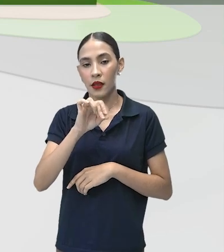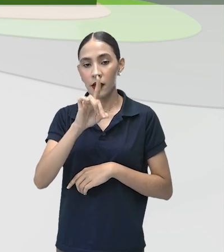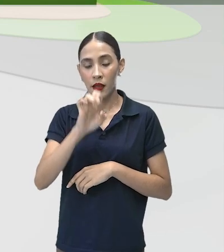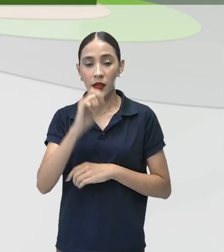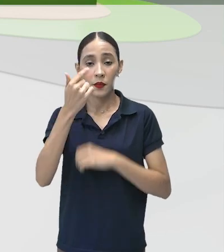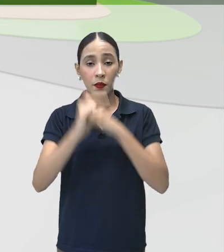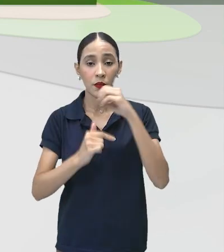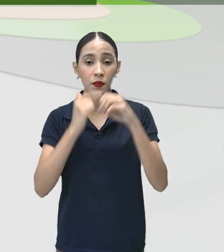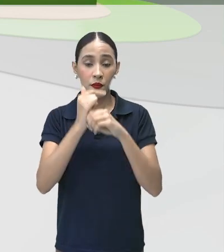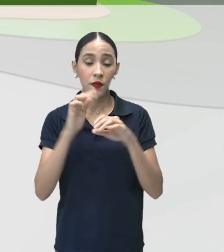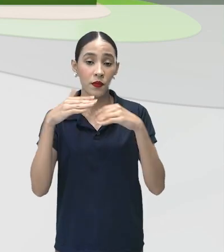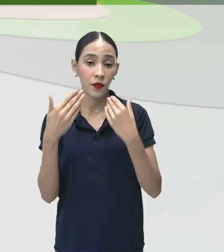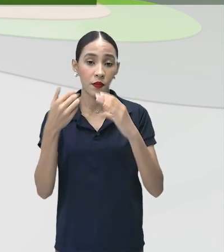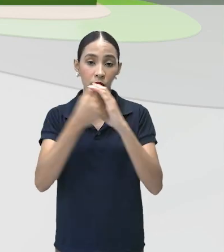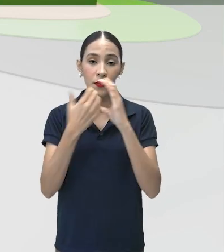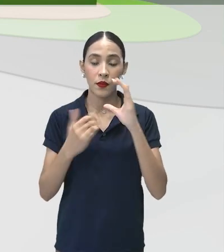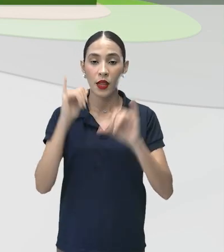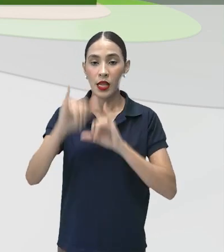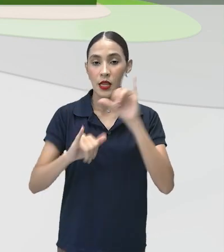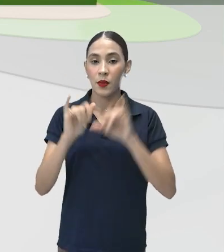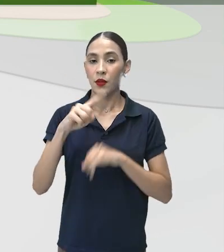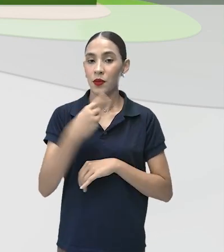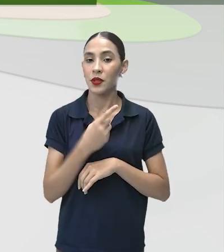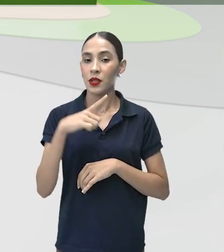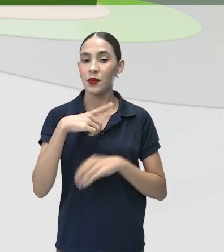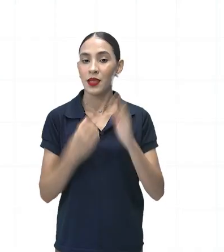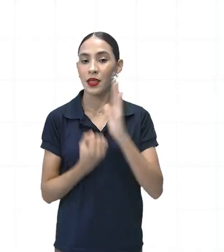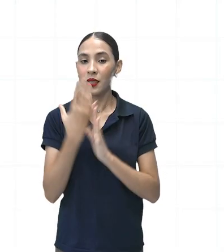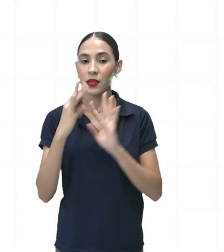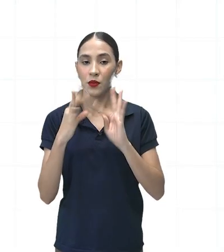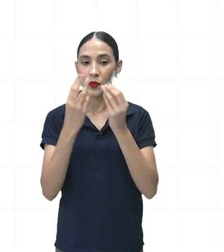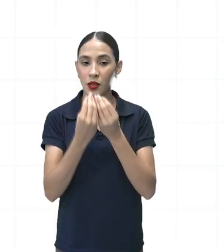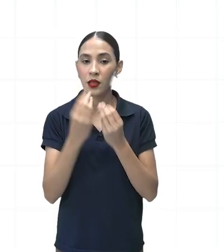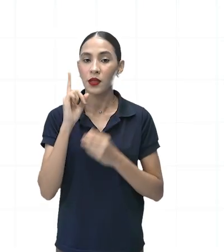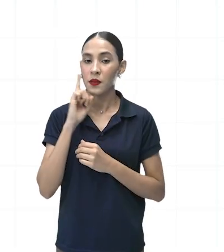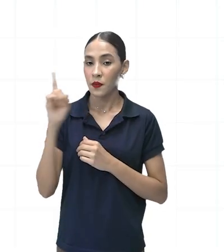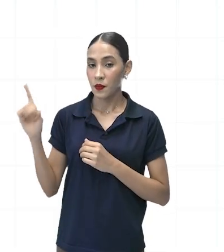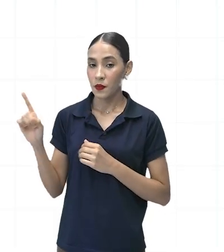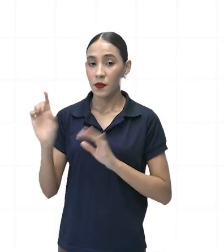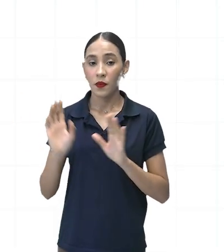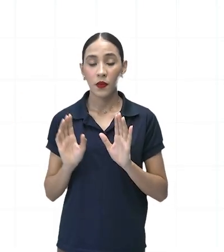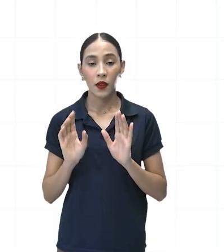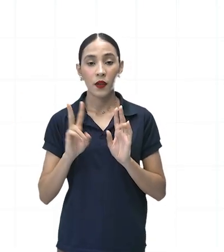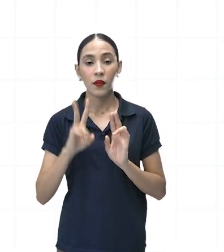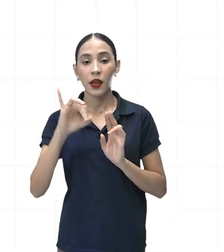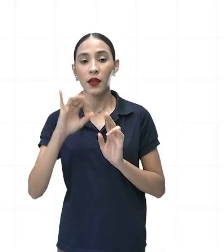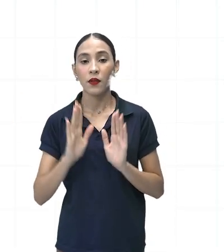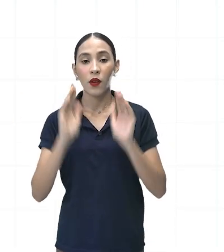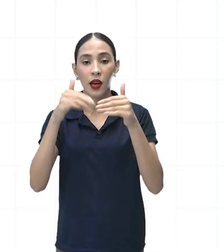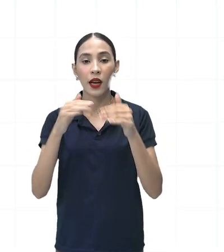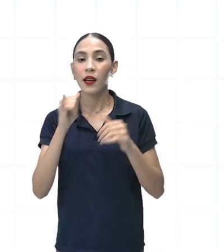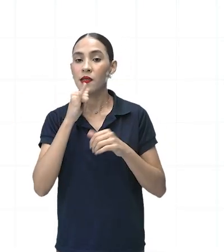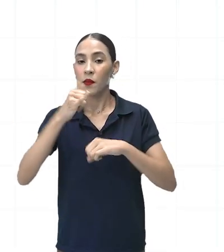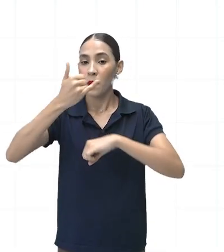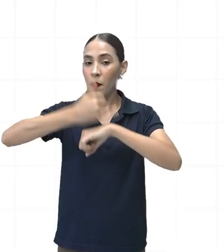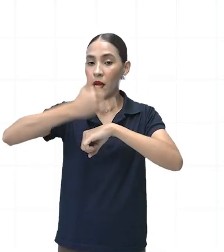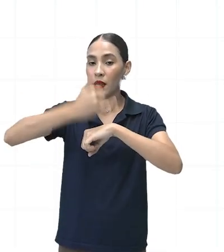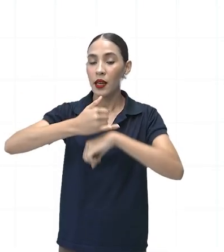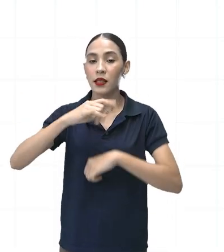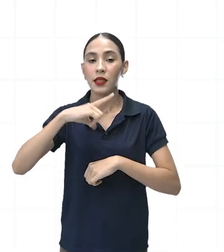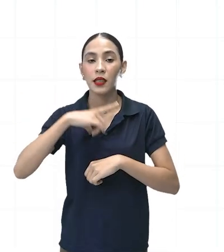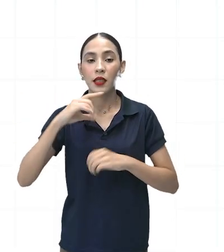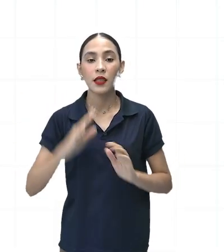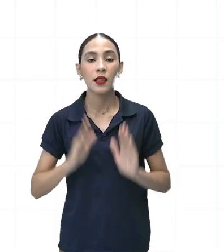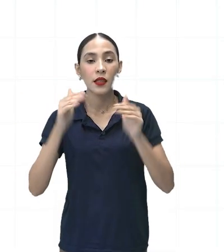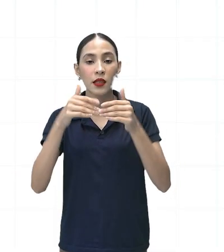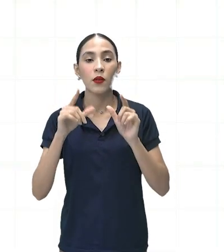às propriedades químicas, nós temos a formação de compostos. Ele se trata de quando metais eles